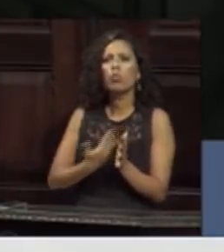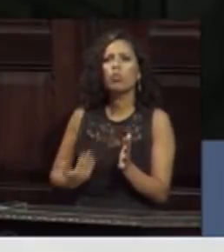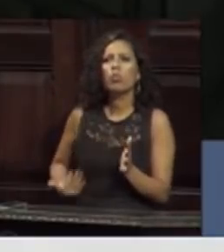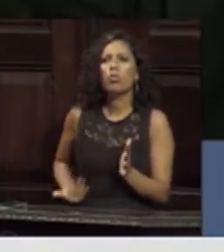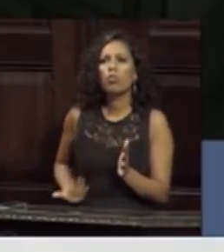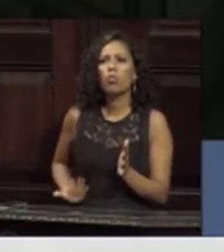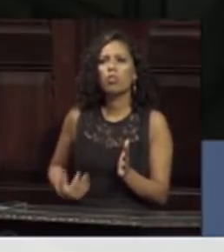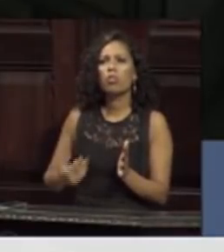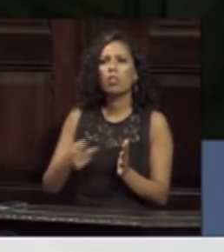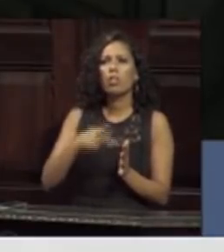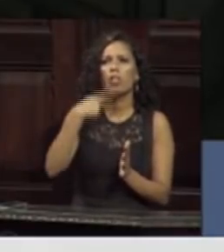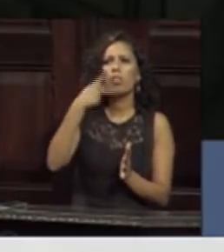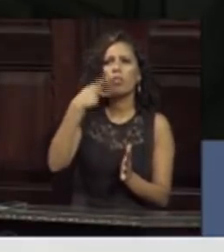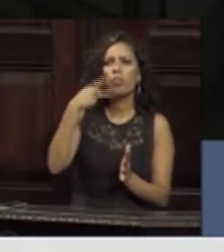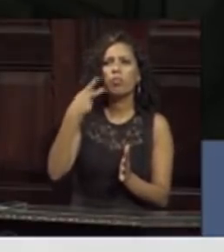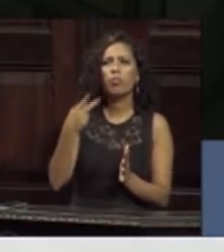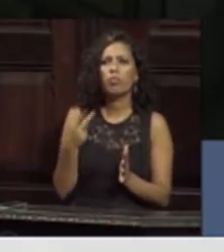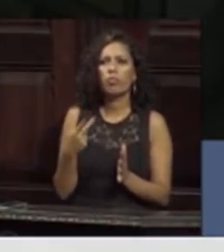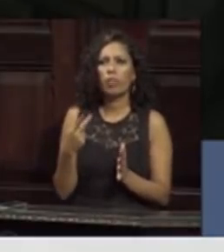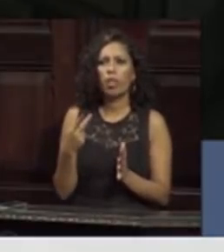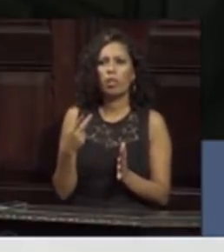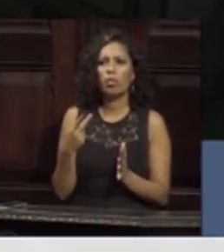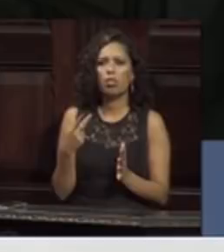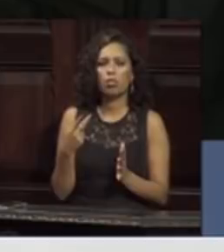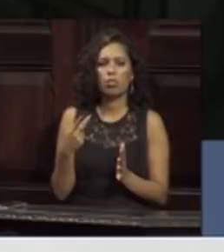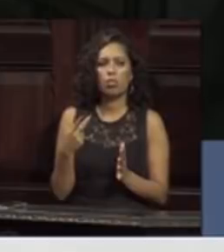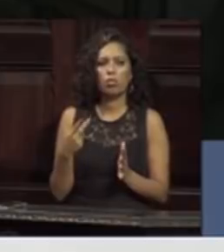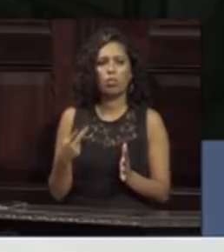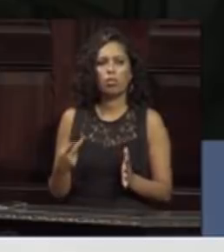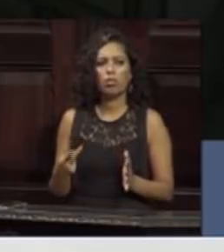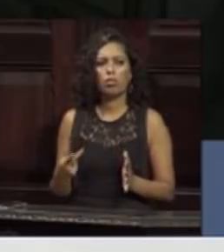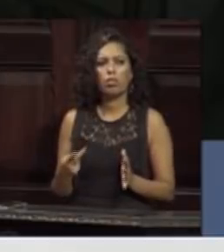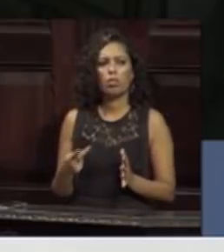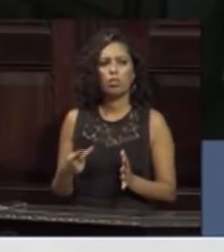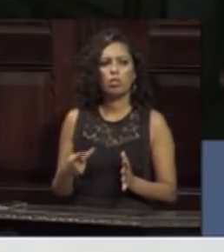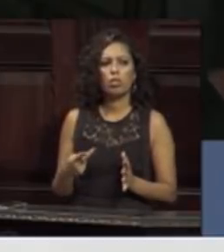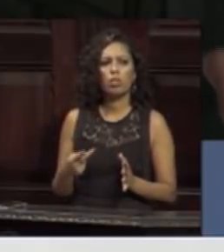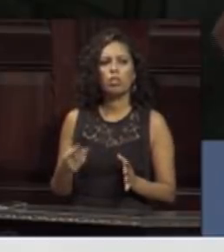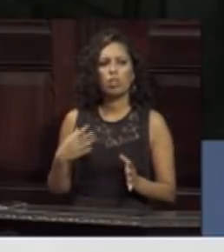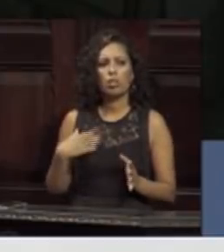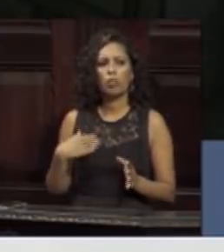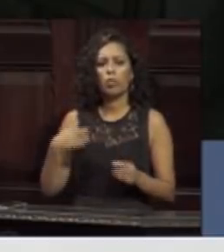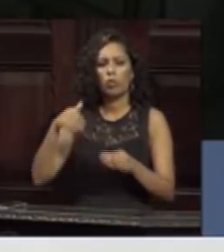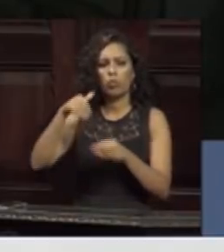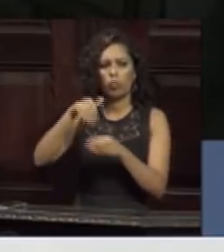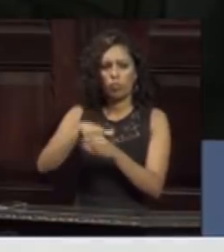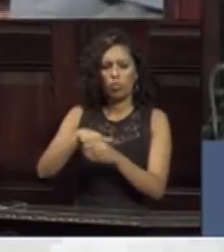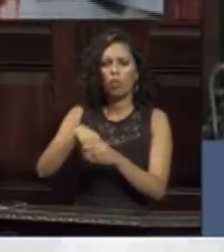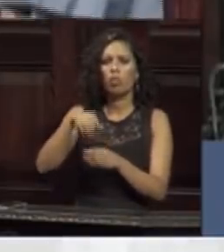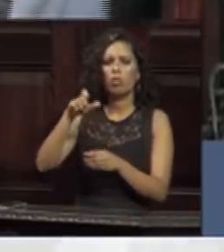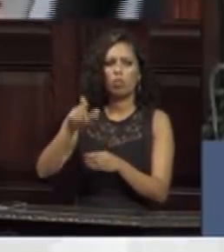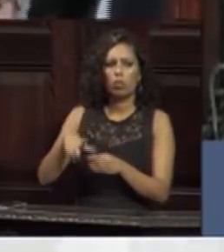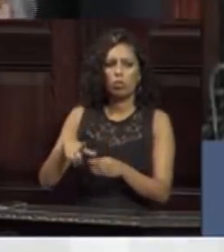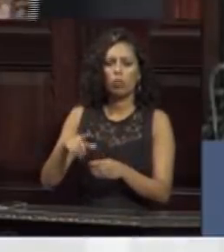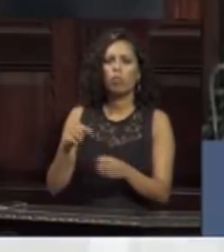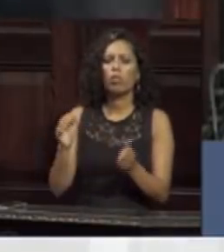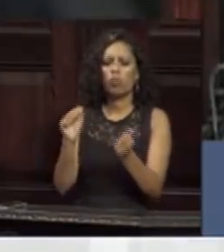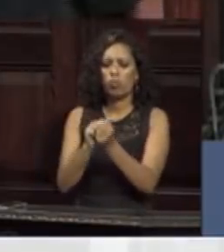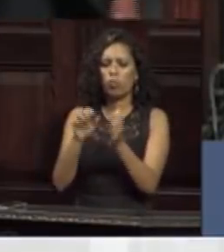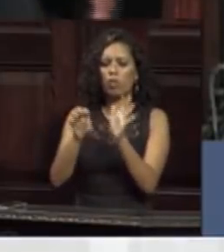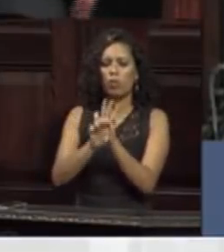elenca uma série de itens que constituiriam, que dariam lastro a essa meta. Por isso que o meu voto divergente é nesse sentido. Favorável com a emenda. É isso.